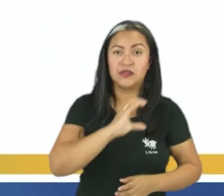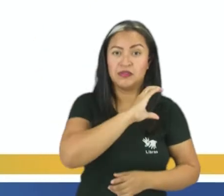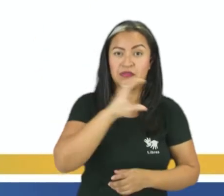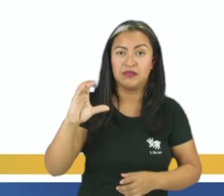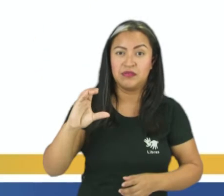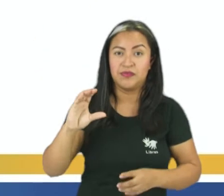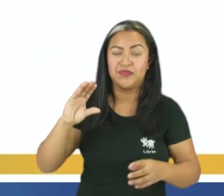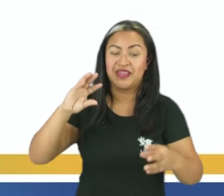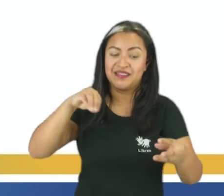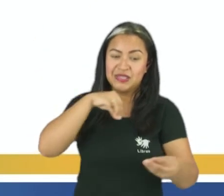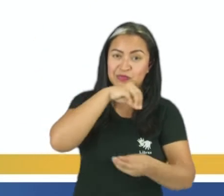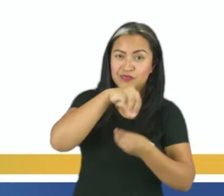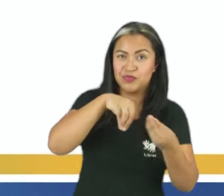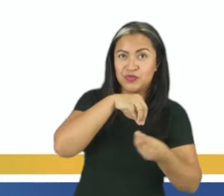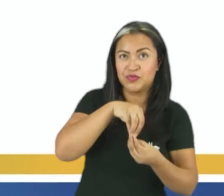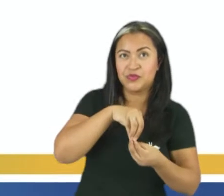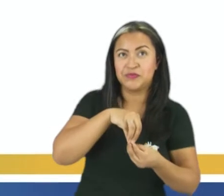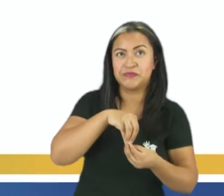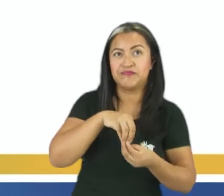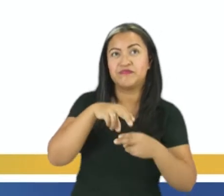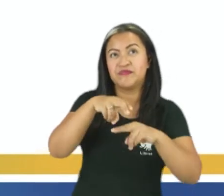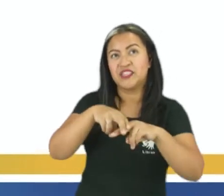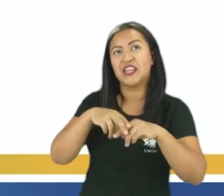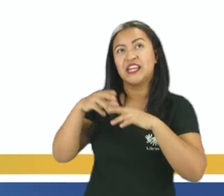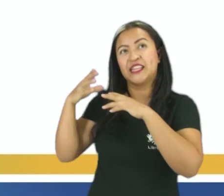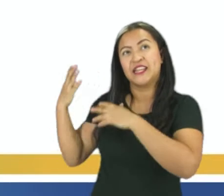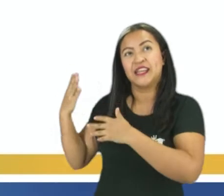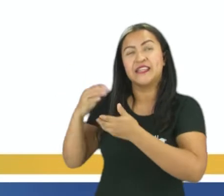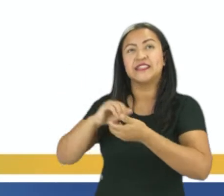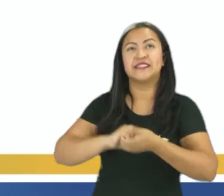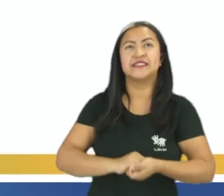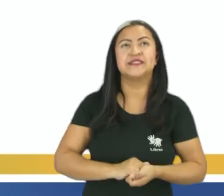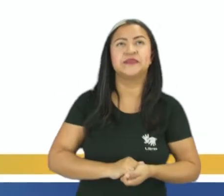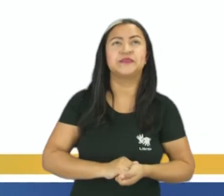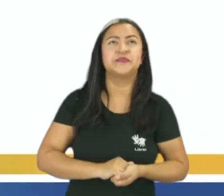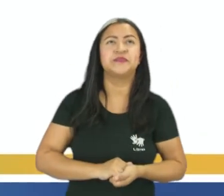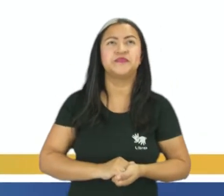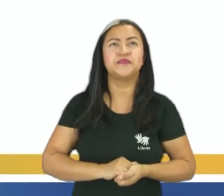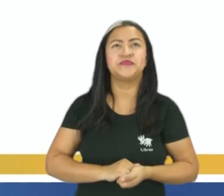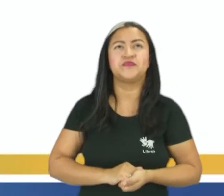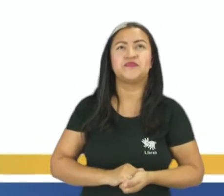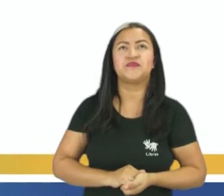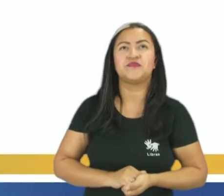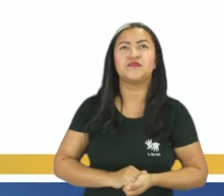essa mescla, né? E aí a gente tem, claro, falando de religião,